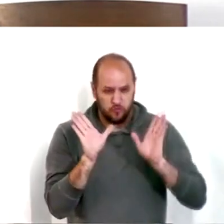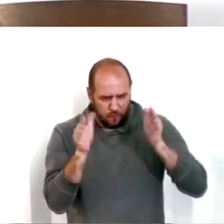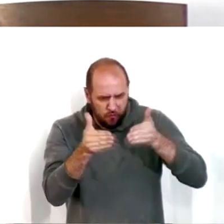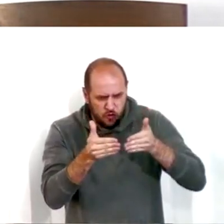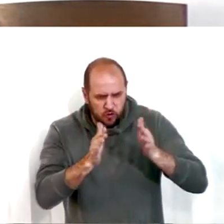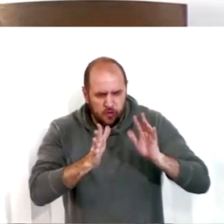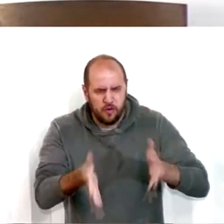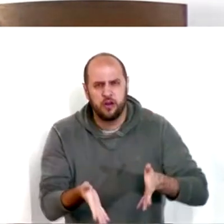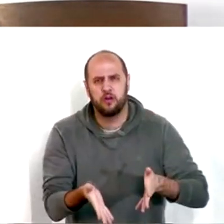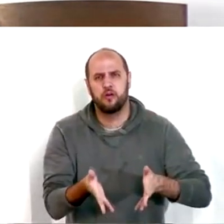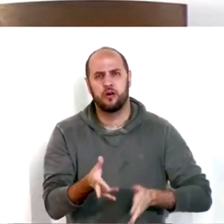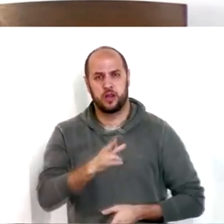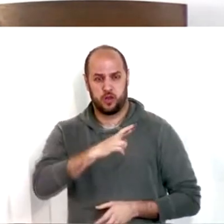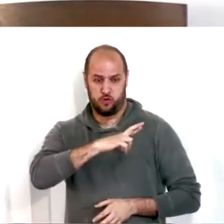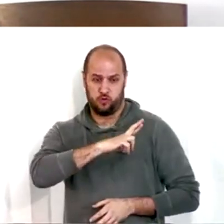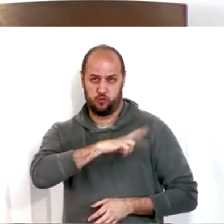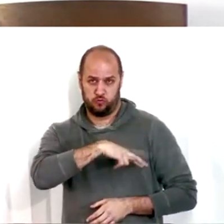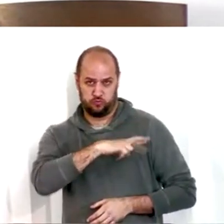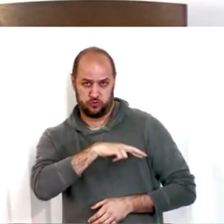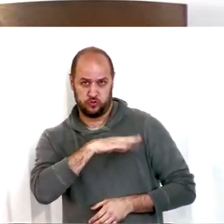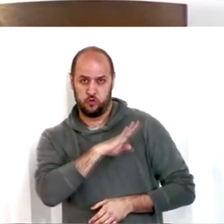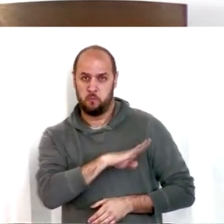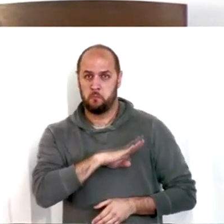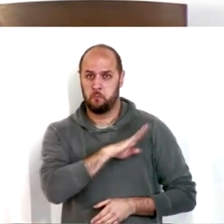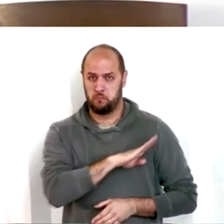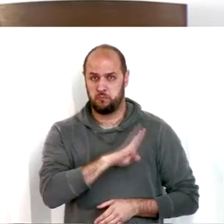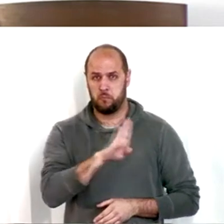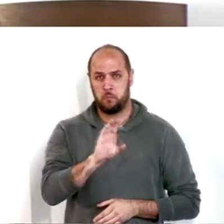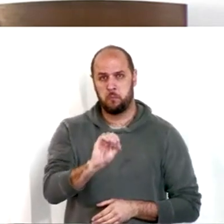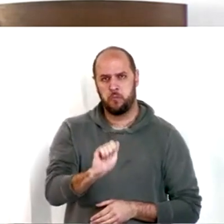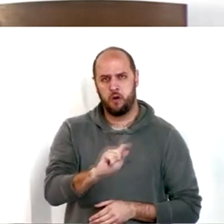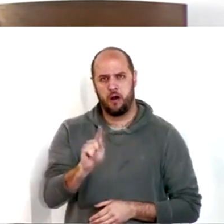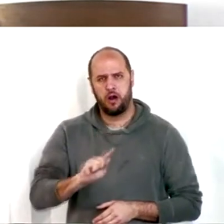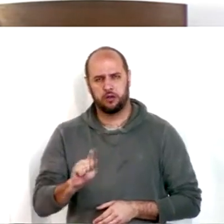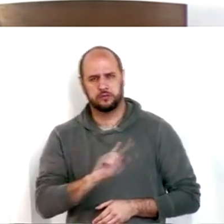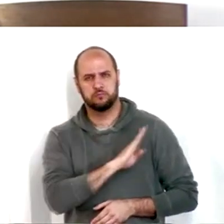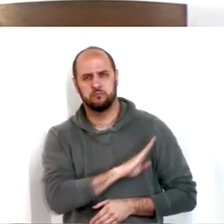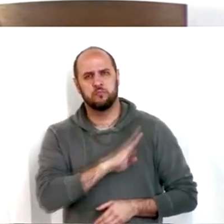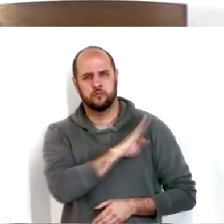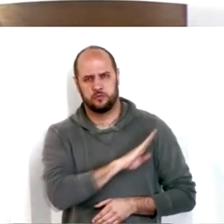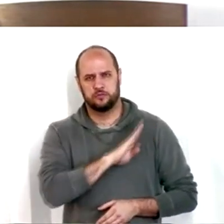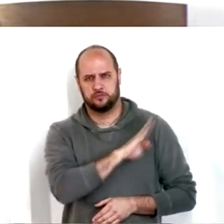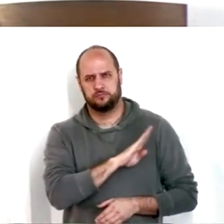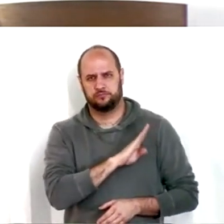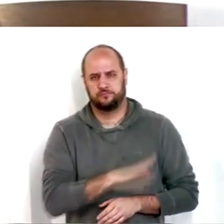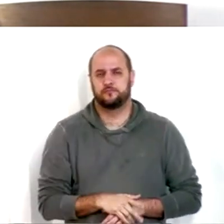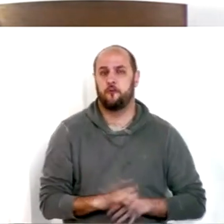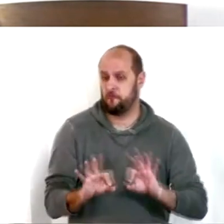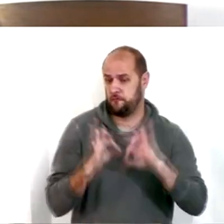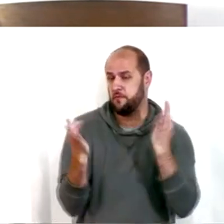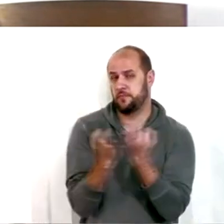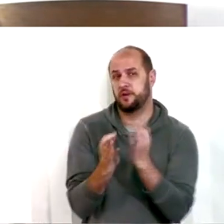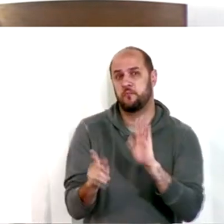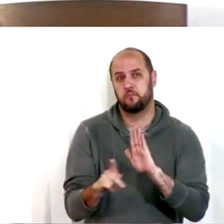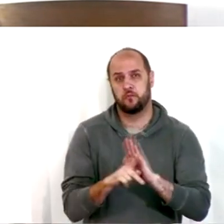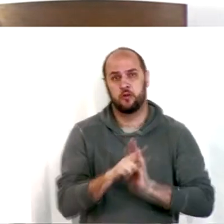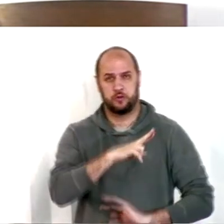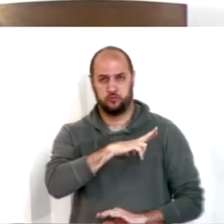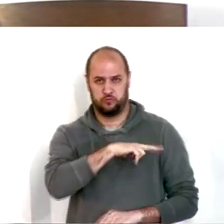foco agora em Ruth e Boaz, aquele que era da parentela de